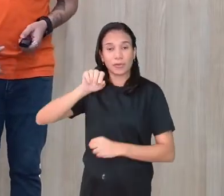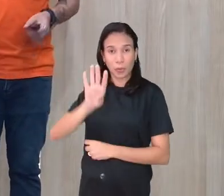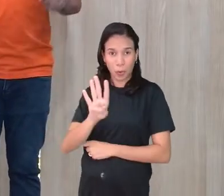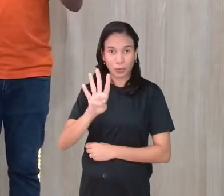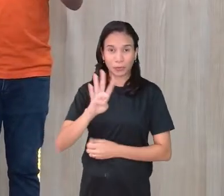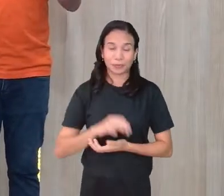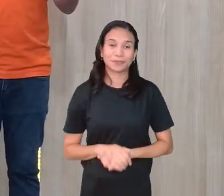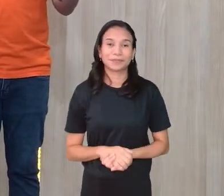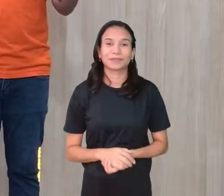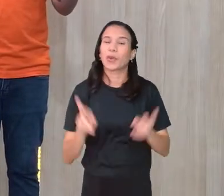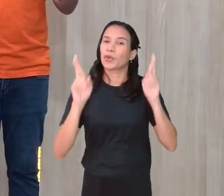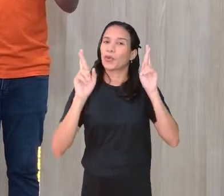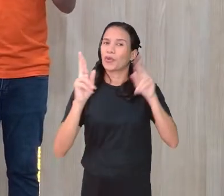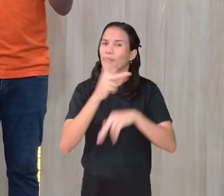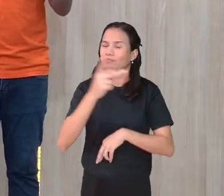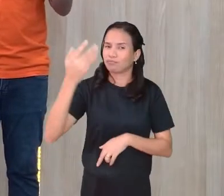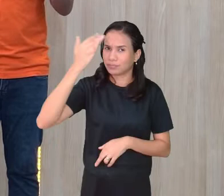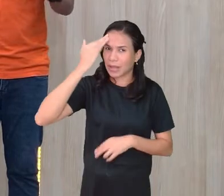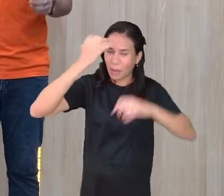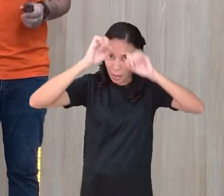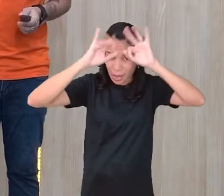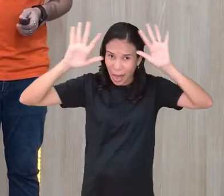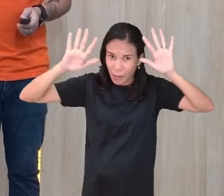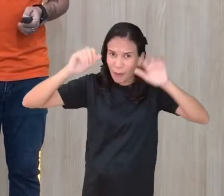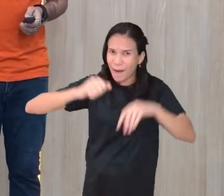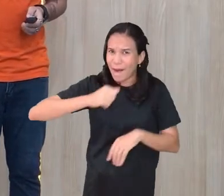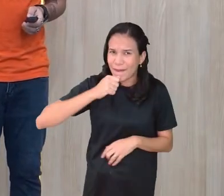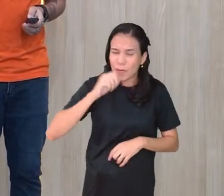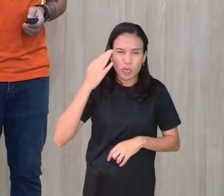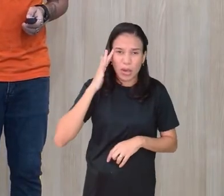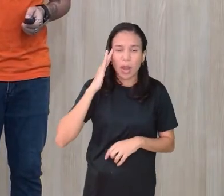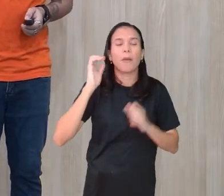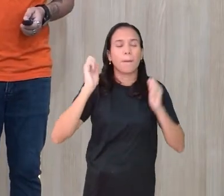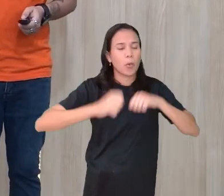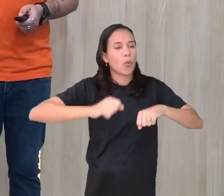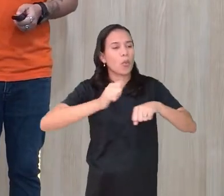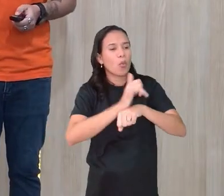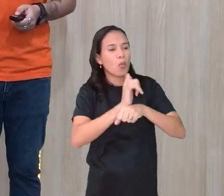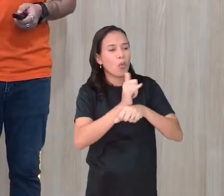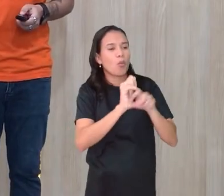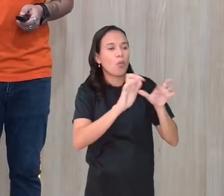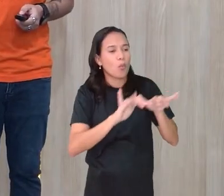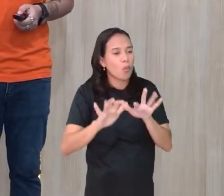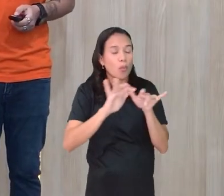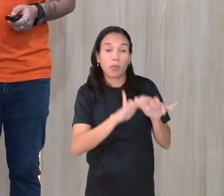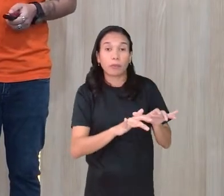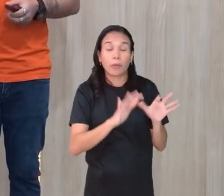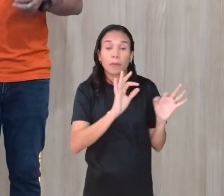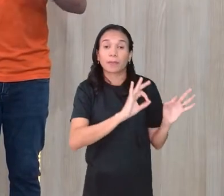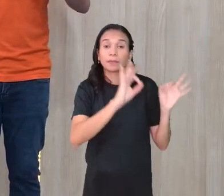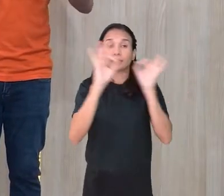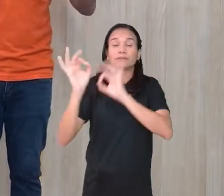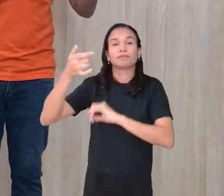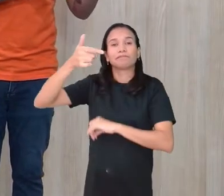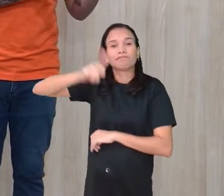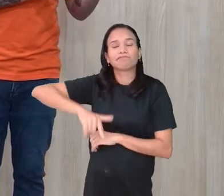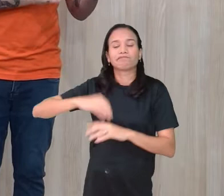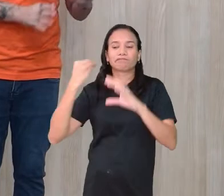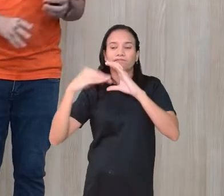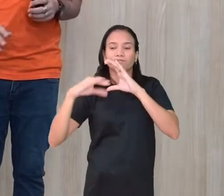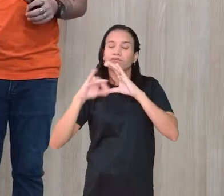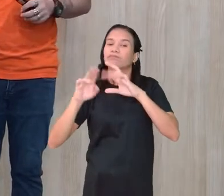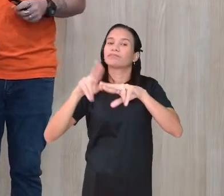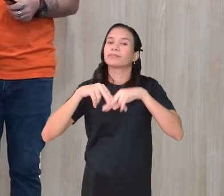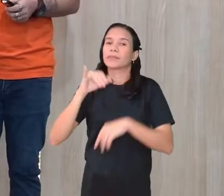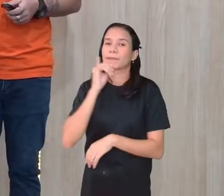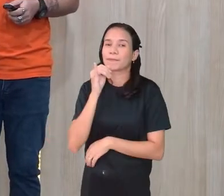4. Espero que tenha ficado claro. Se não ficou claro, vai lá no YouTube, assiste novamente essa aula, porque nesses exemplos aqui